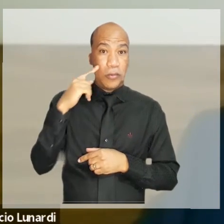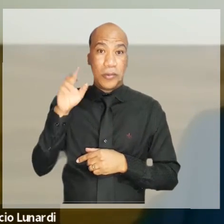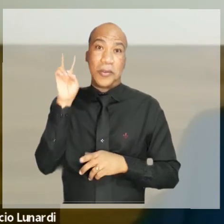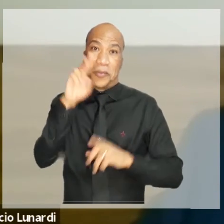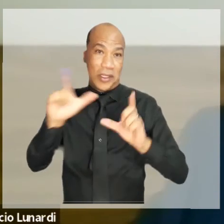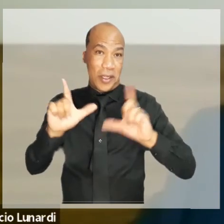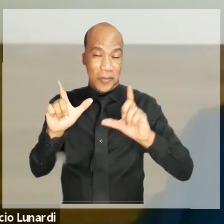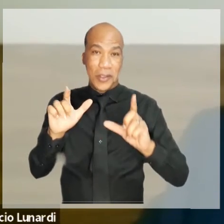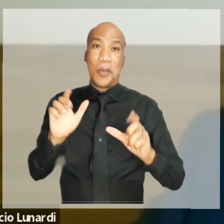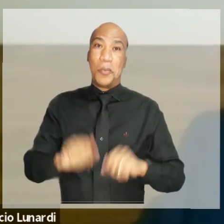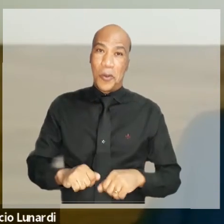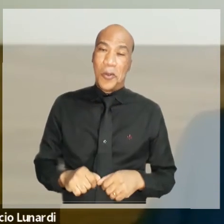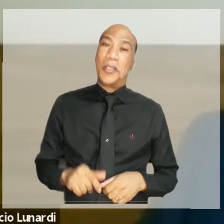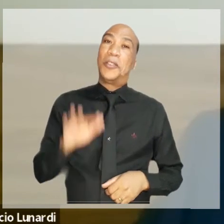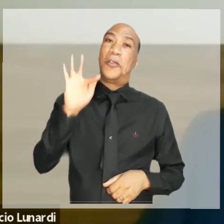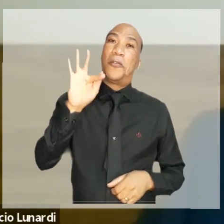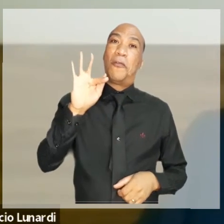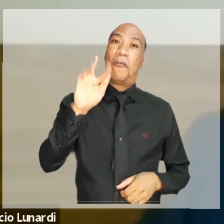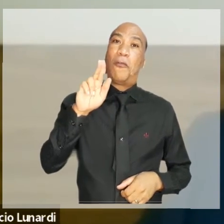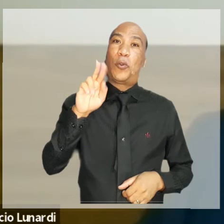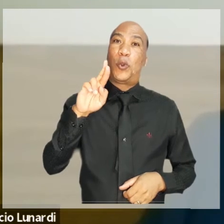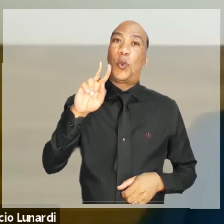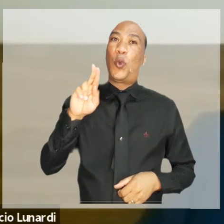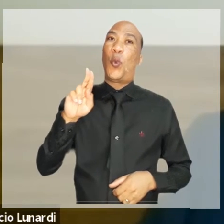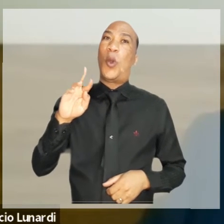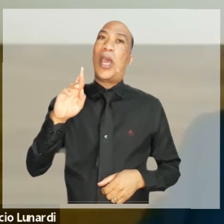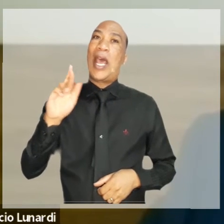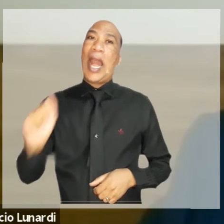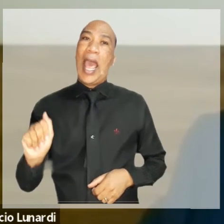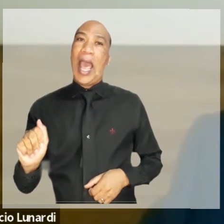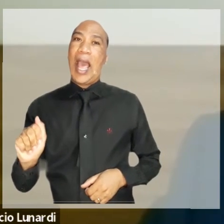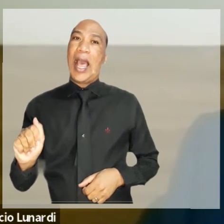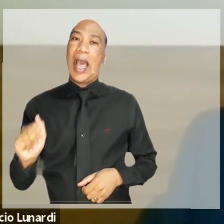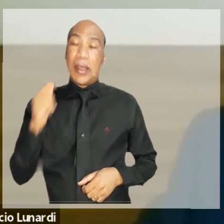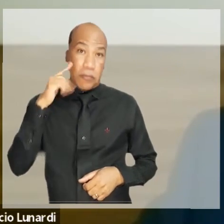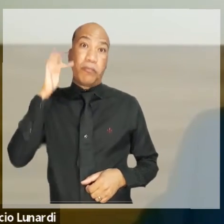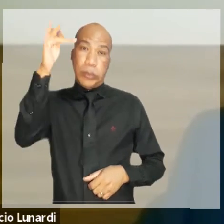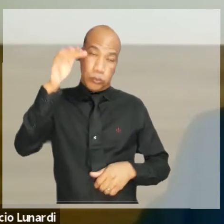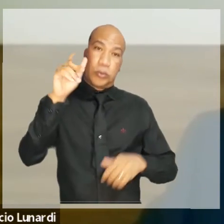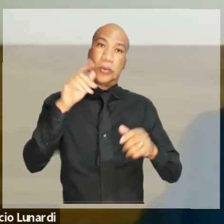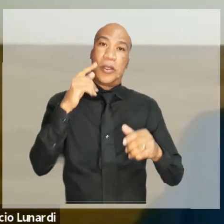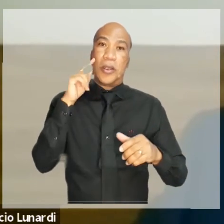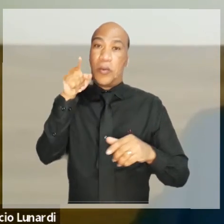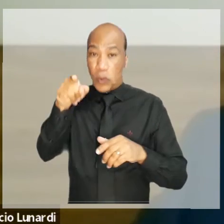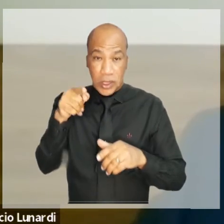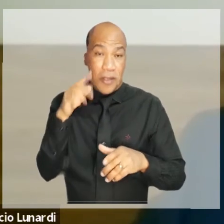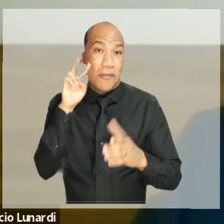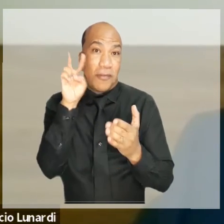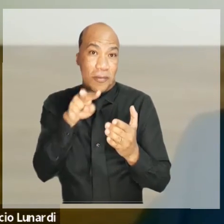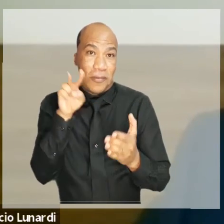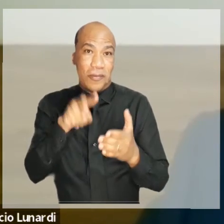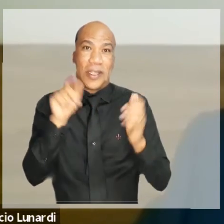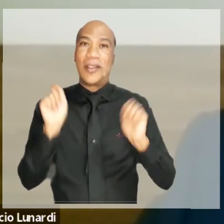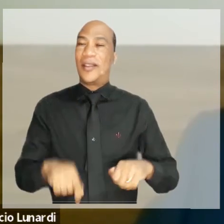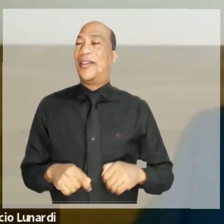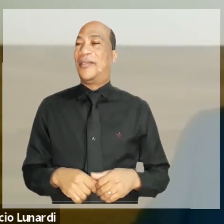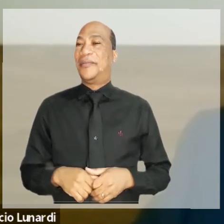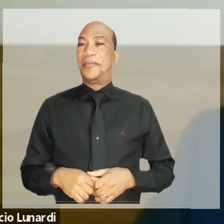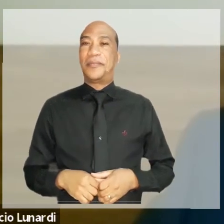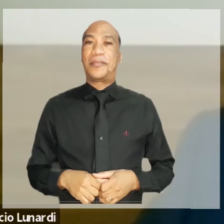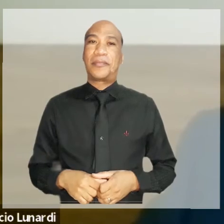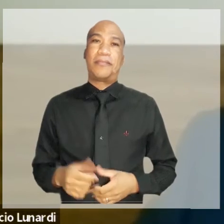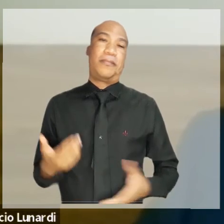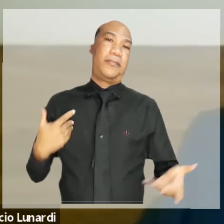fechando aqui com chave de ouro, né, com o professor Ronaldo Lemos, esse seminário que marca, né, é um marco para a nossa escola,